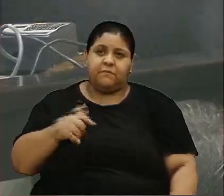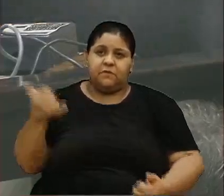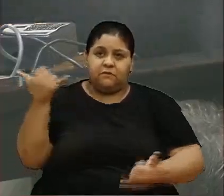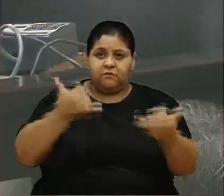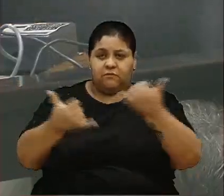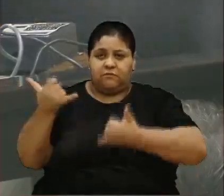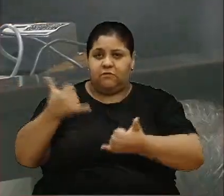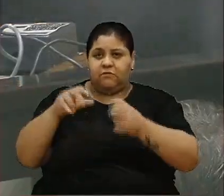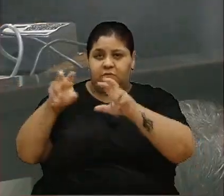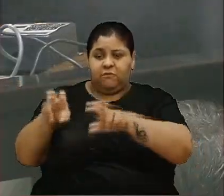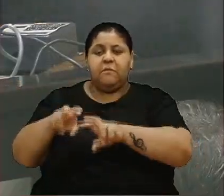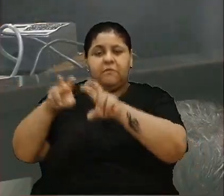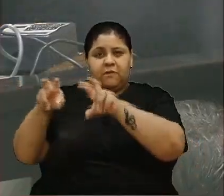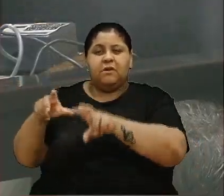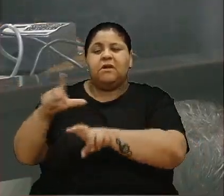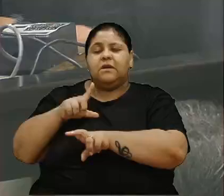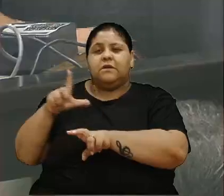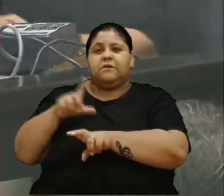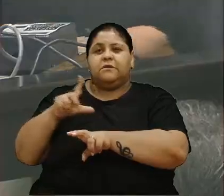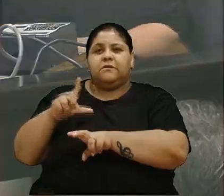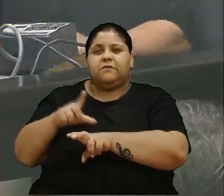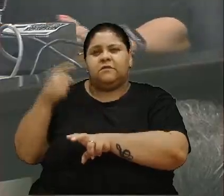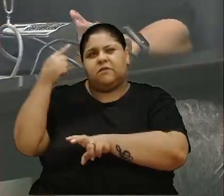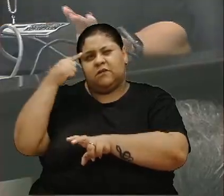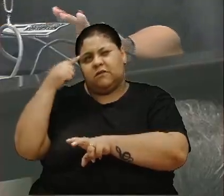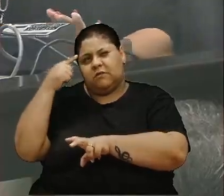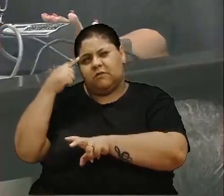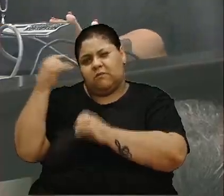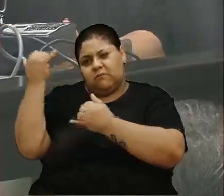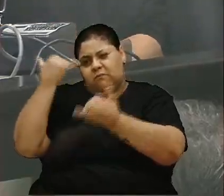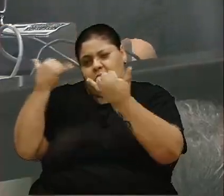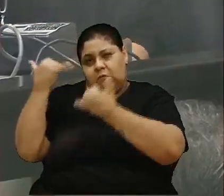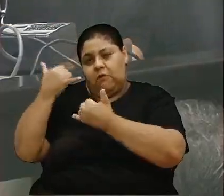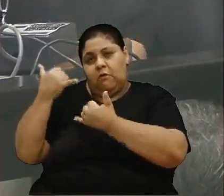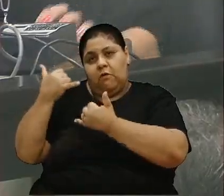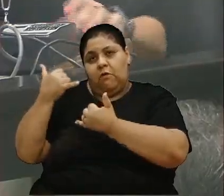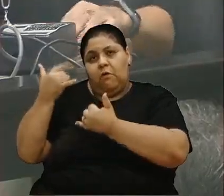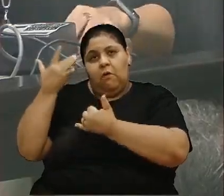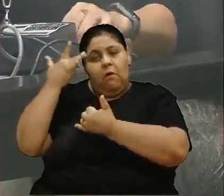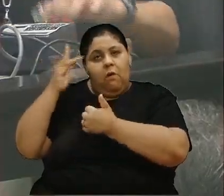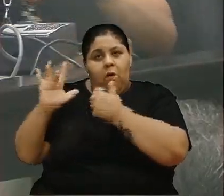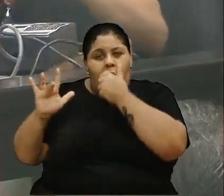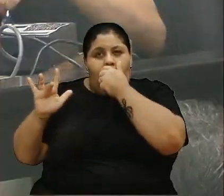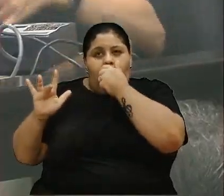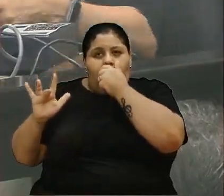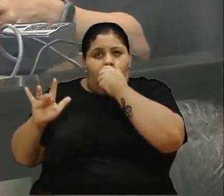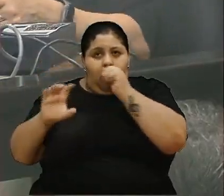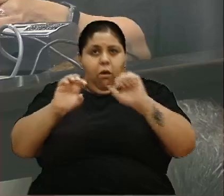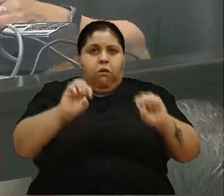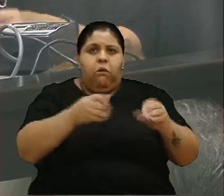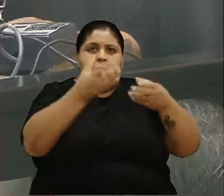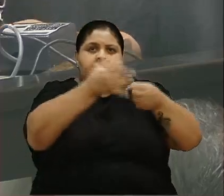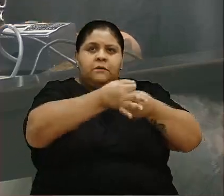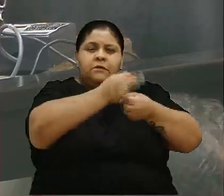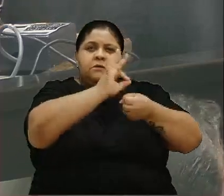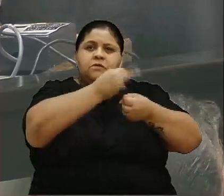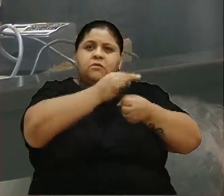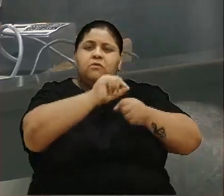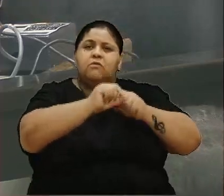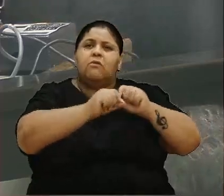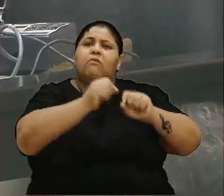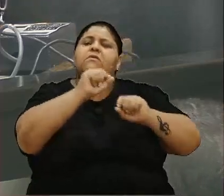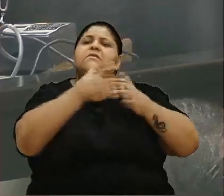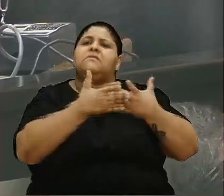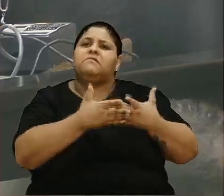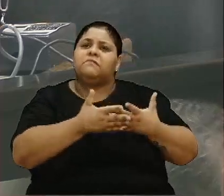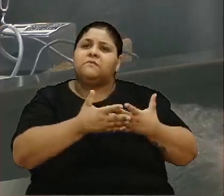festa do agricultor, que eu tinha na minha cabeça alguma coisa, e ele me disse, eu não estou sabendo da festa das colheitas. O que seria essa festa?